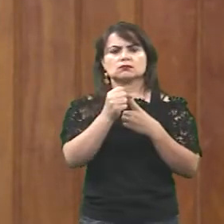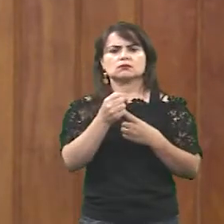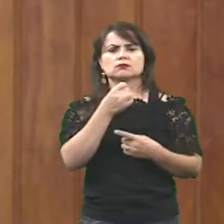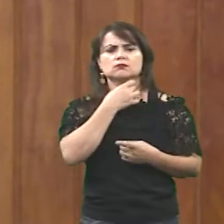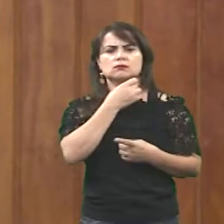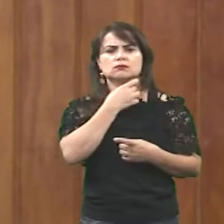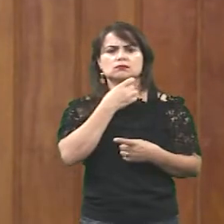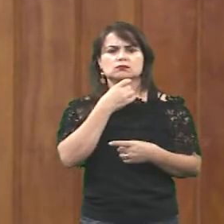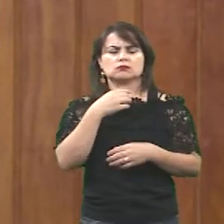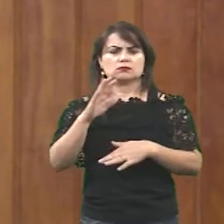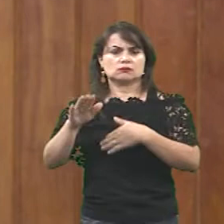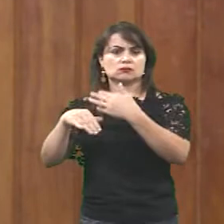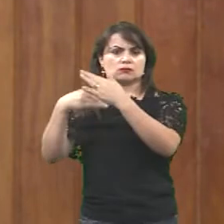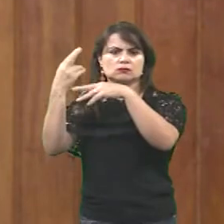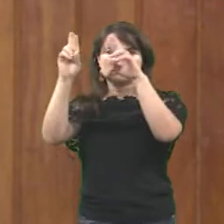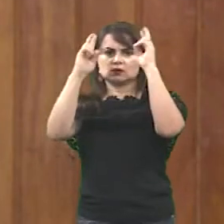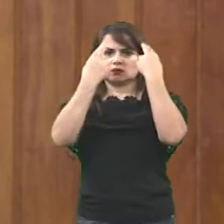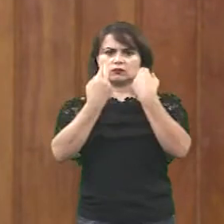e econômico.